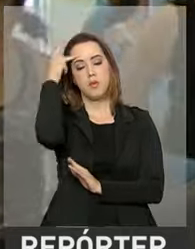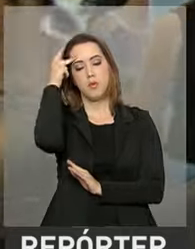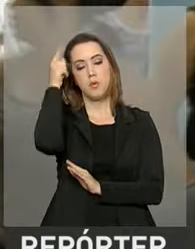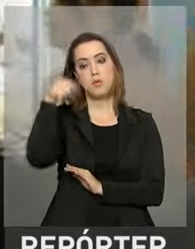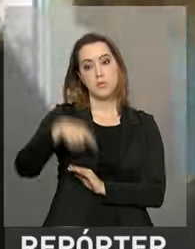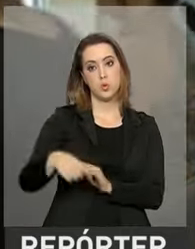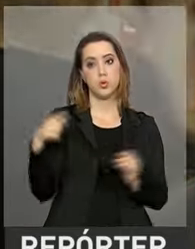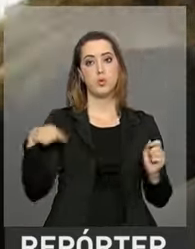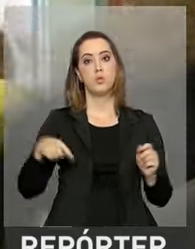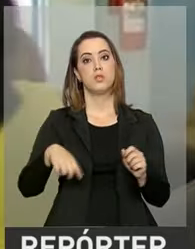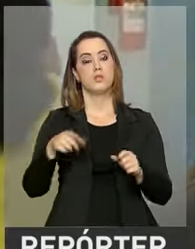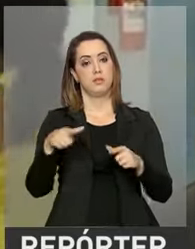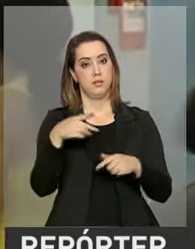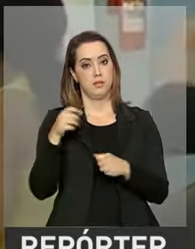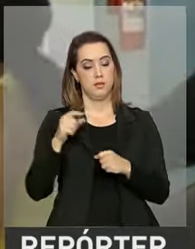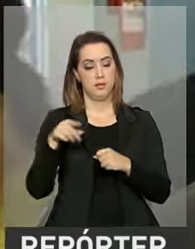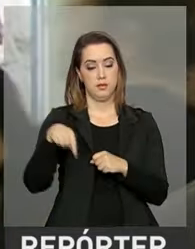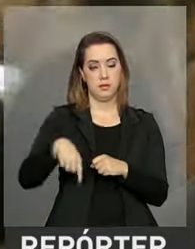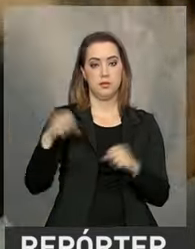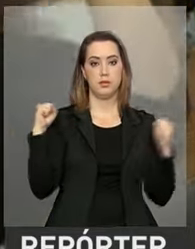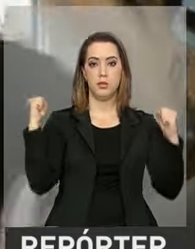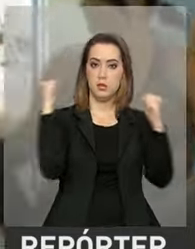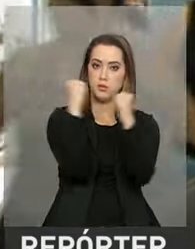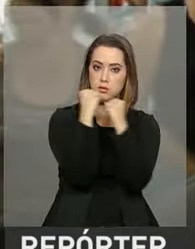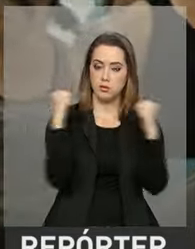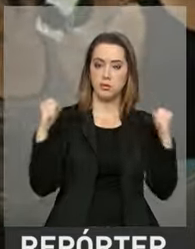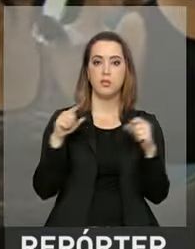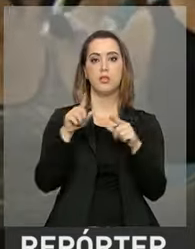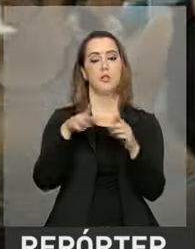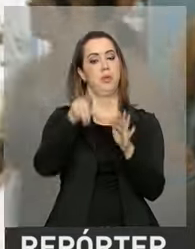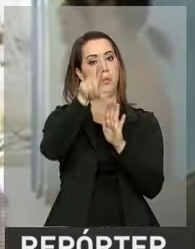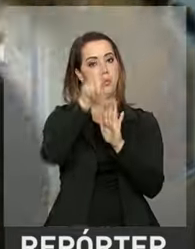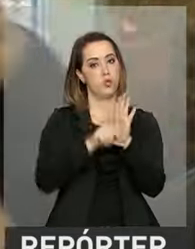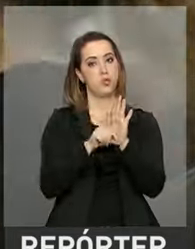médico. Então é importante a atividade física, é importantíssimo para a vida da gente.